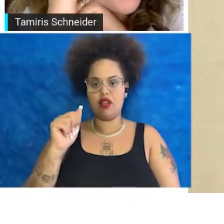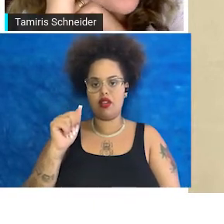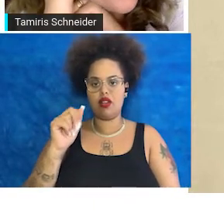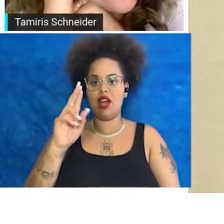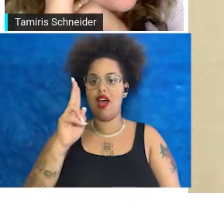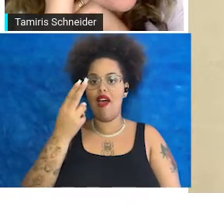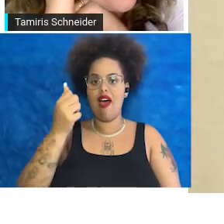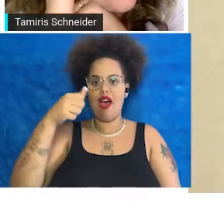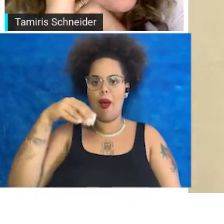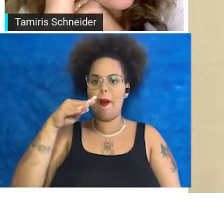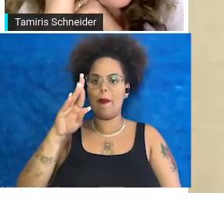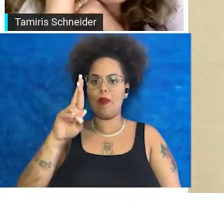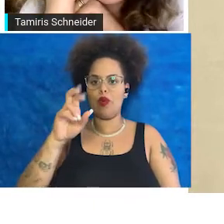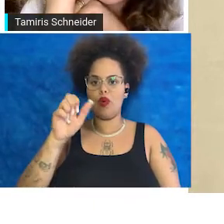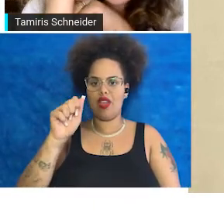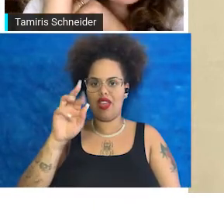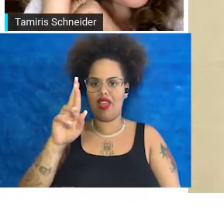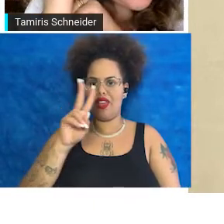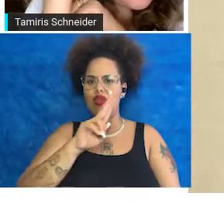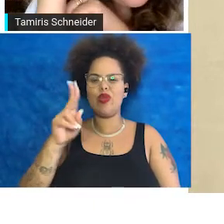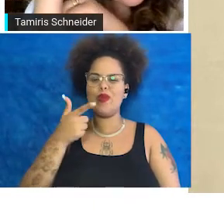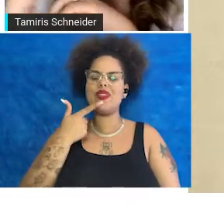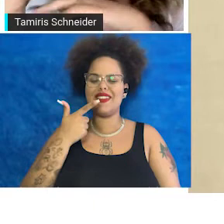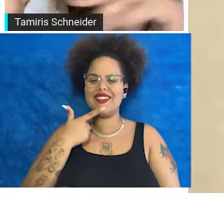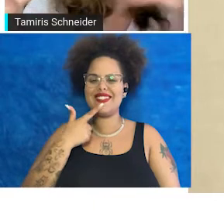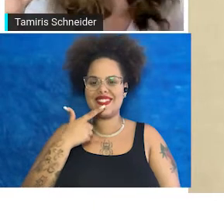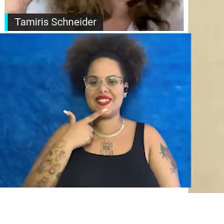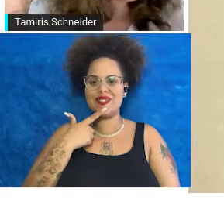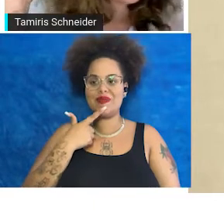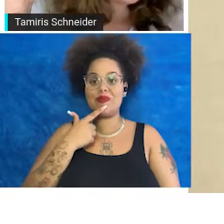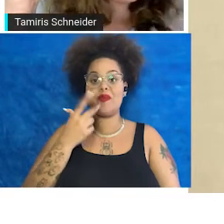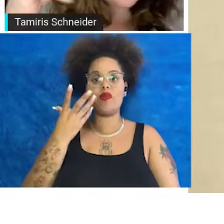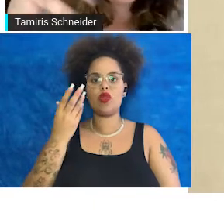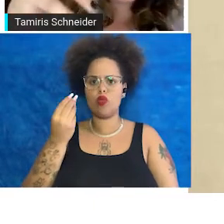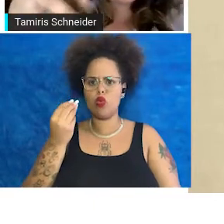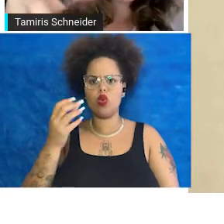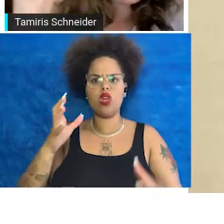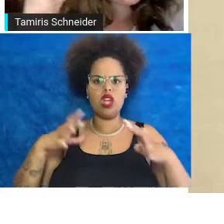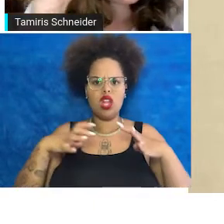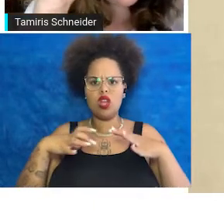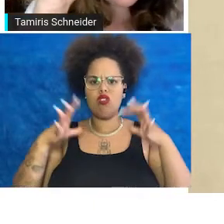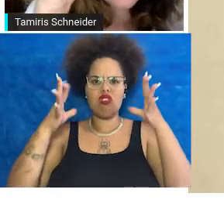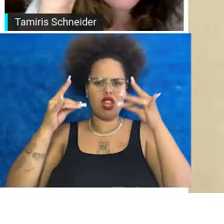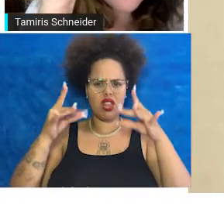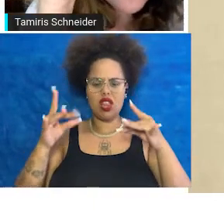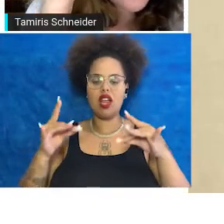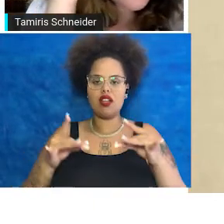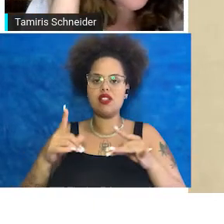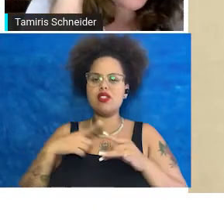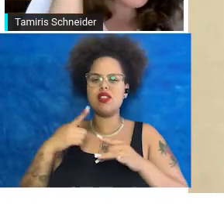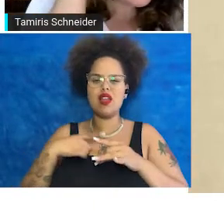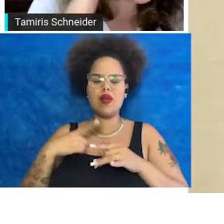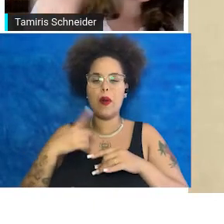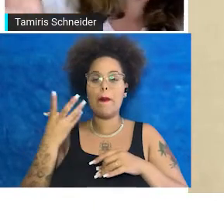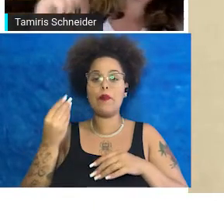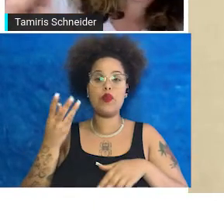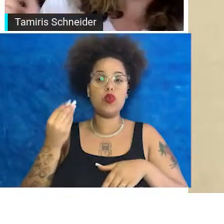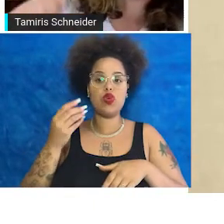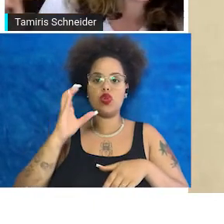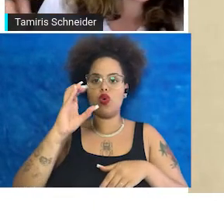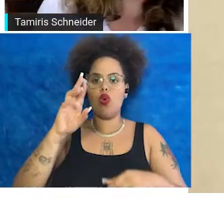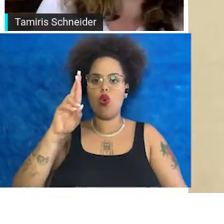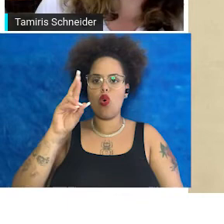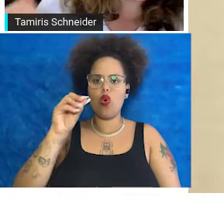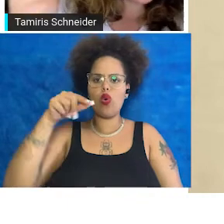engraçado, que foi importantíssimo e é muito rico de detalhes ali. Ela coloca muitos croquis